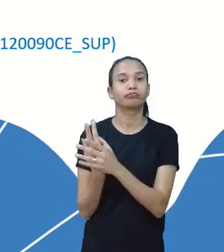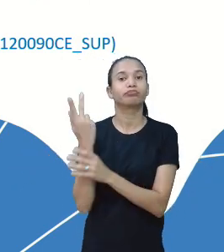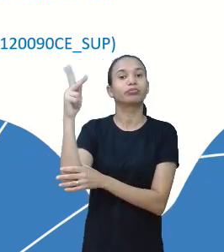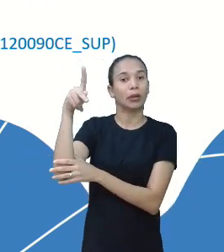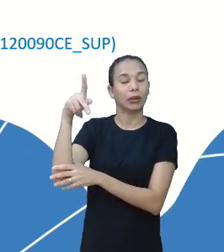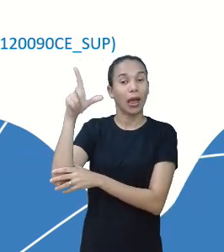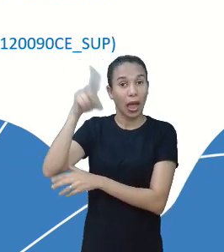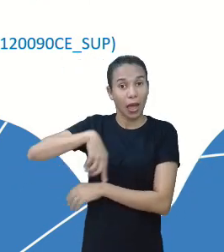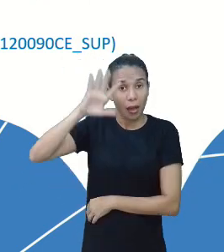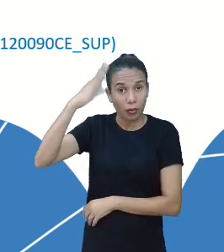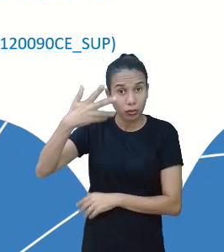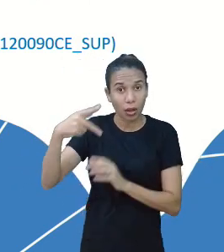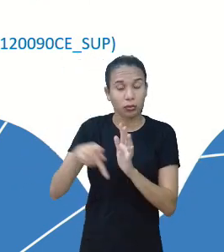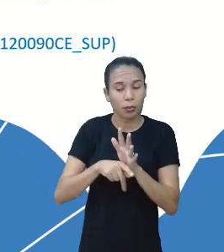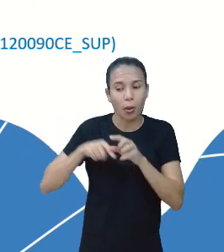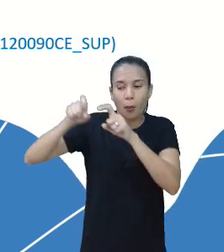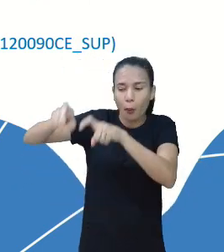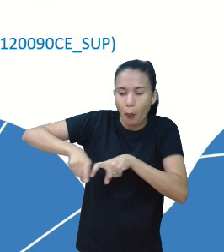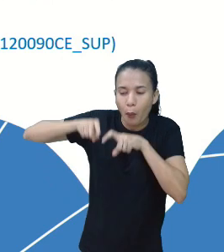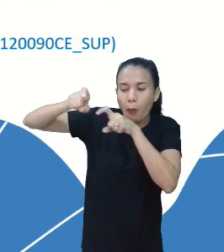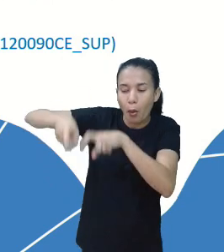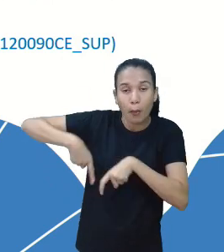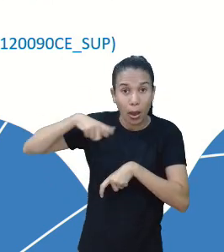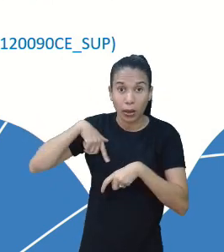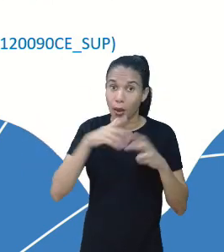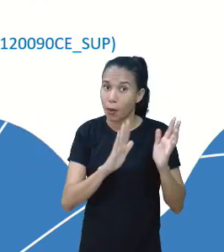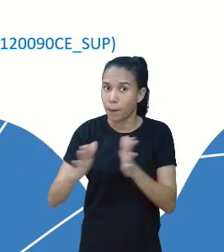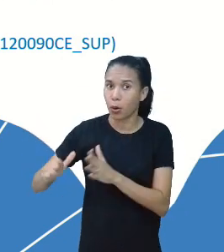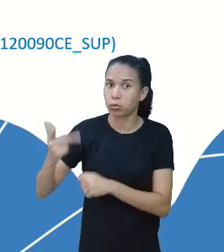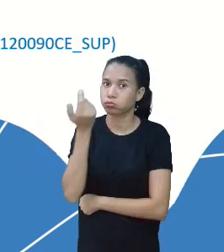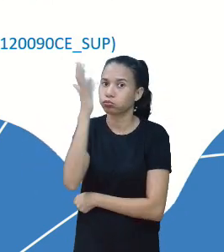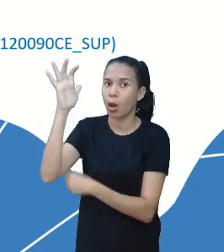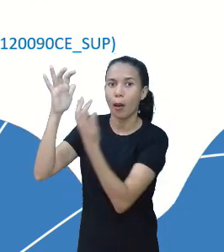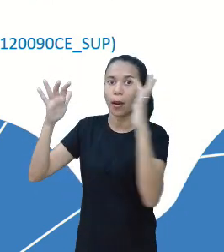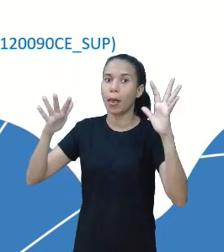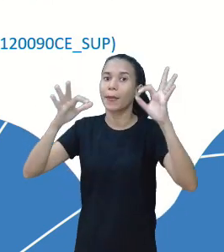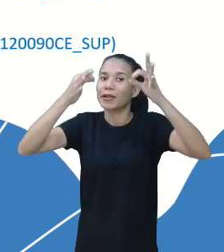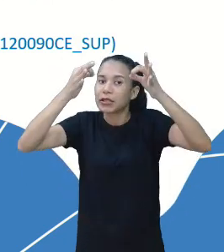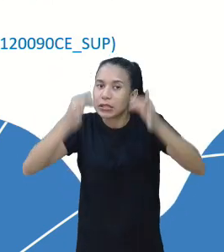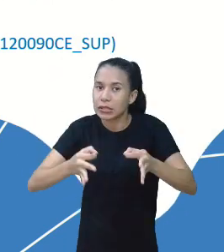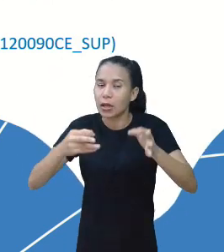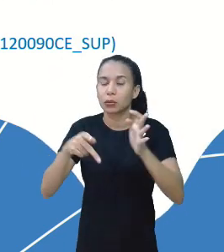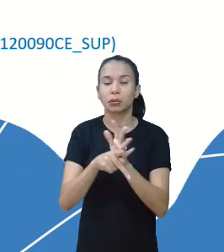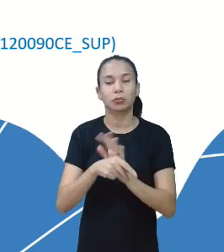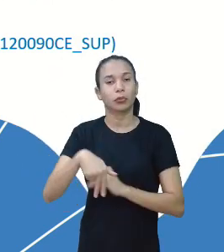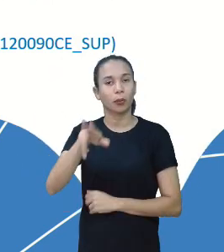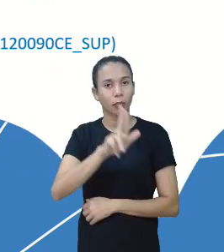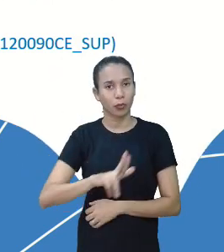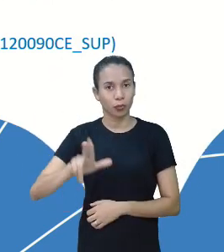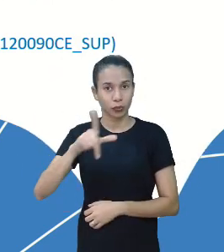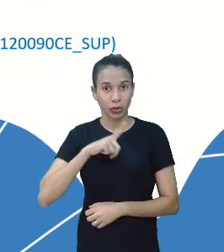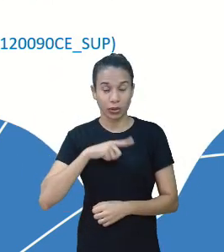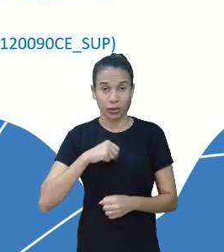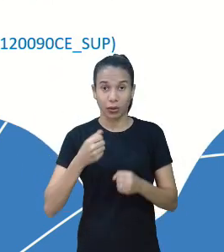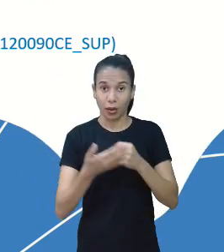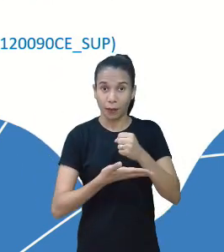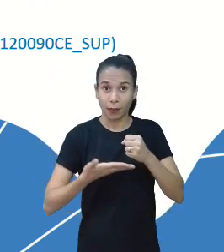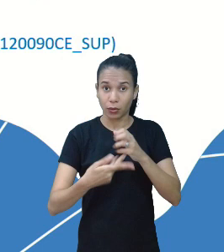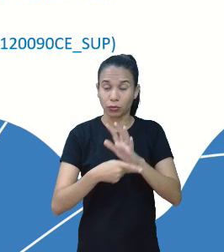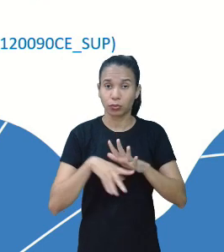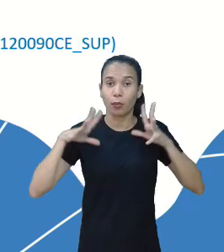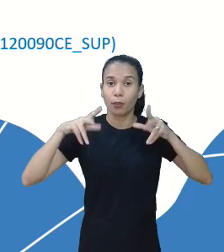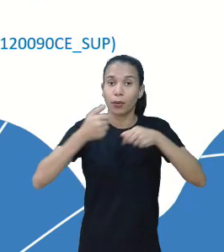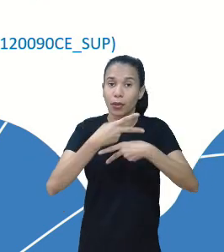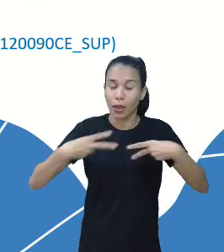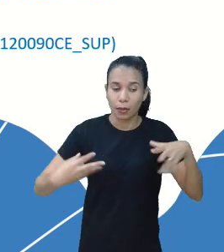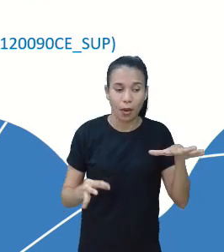foi resultado de uma agropecuária feita com processos ambientalmente corretos de criação e abate de animais,